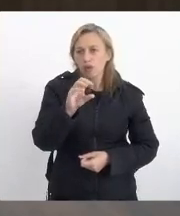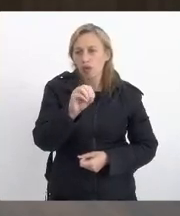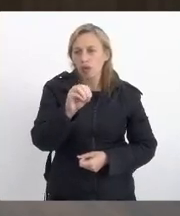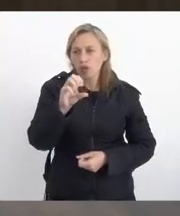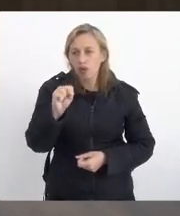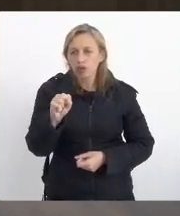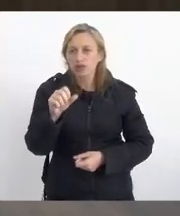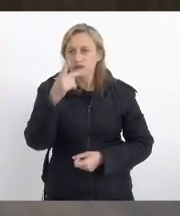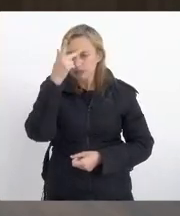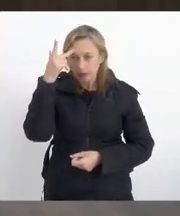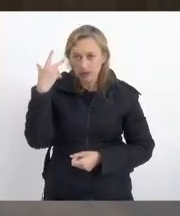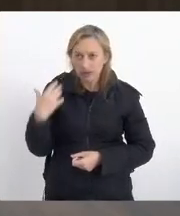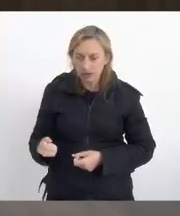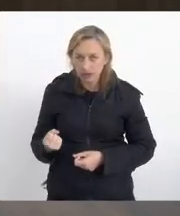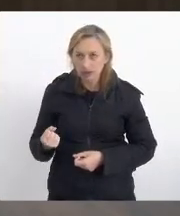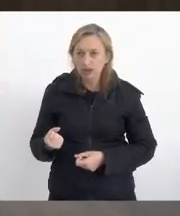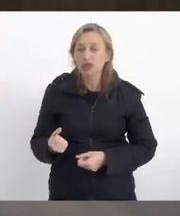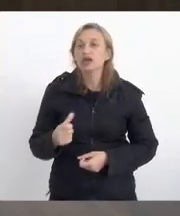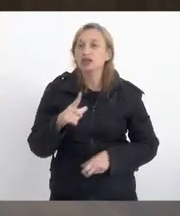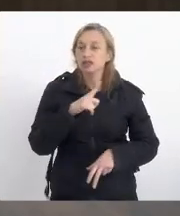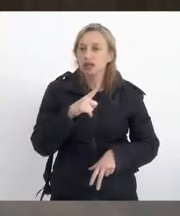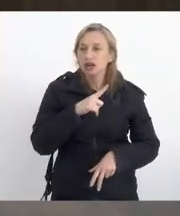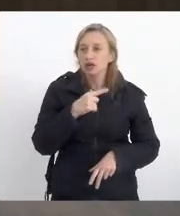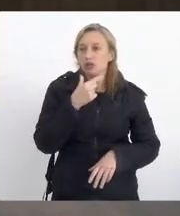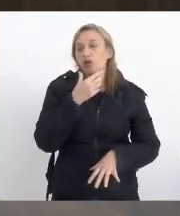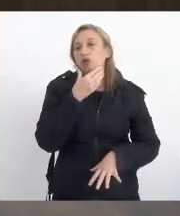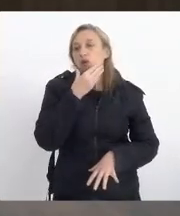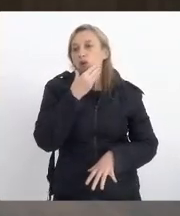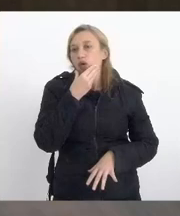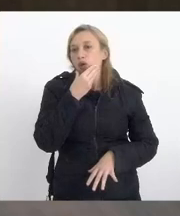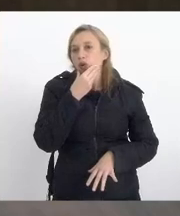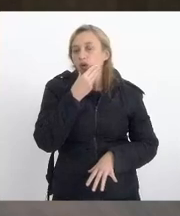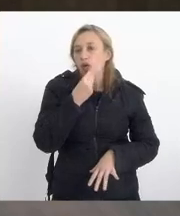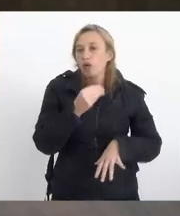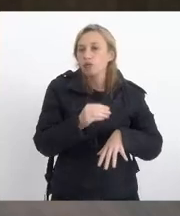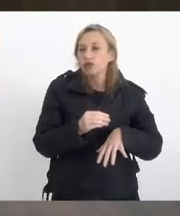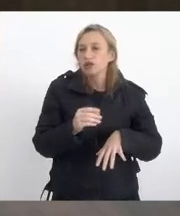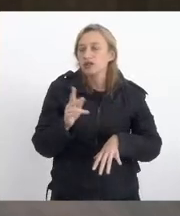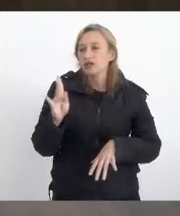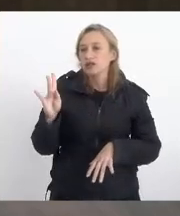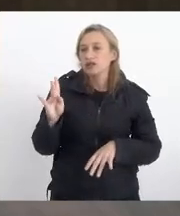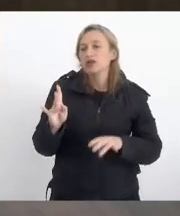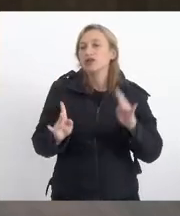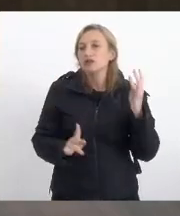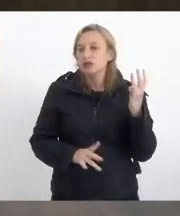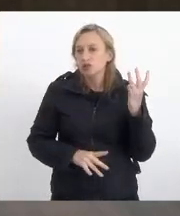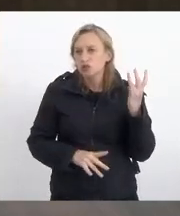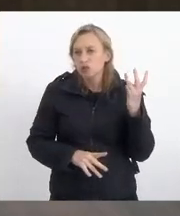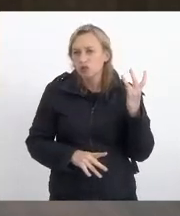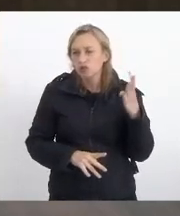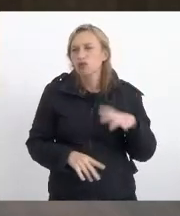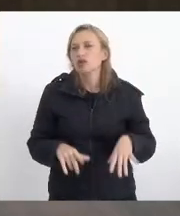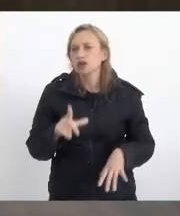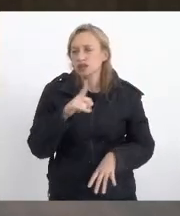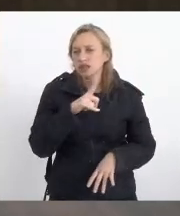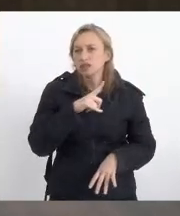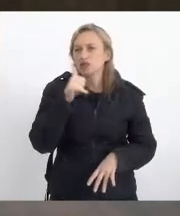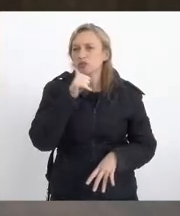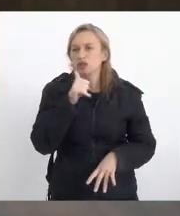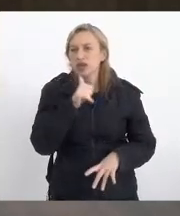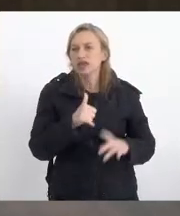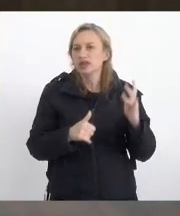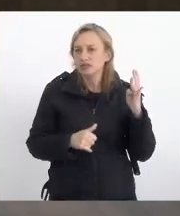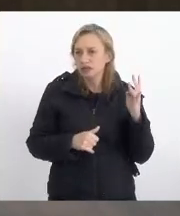já temos viúvos de policiais militares femininas que faleceram e deixaram seus